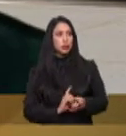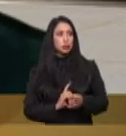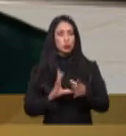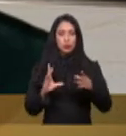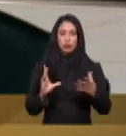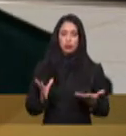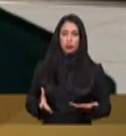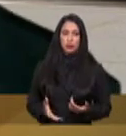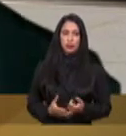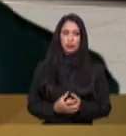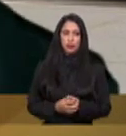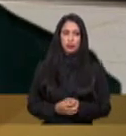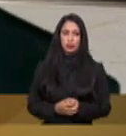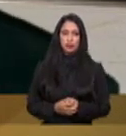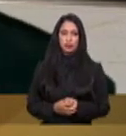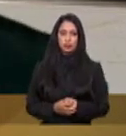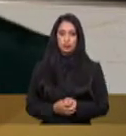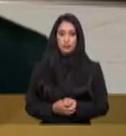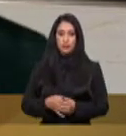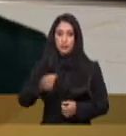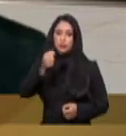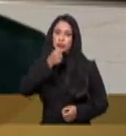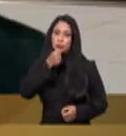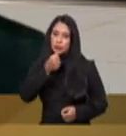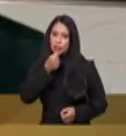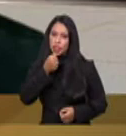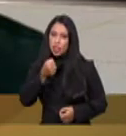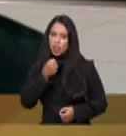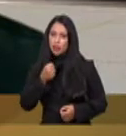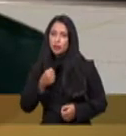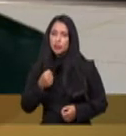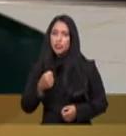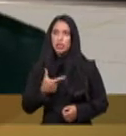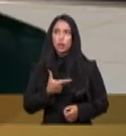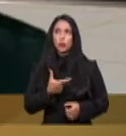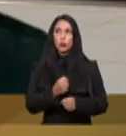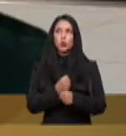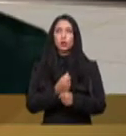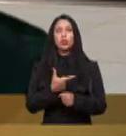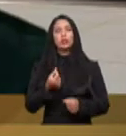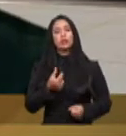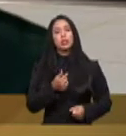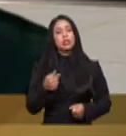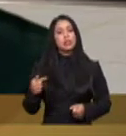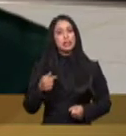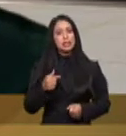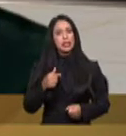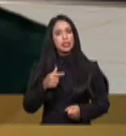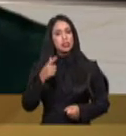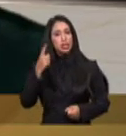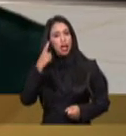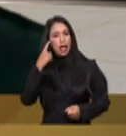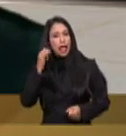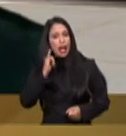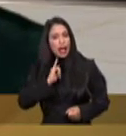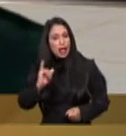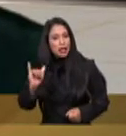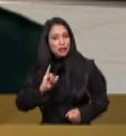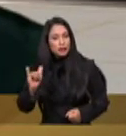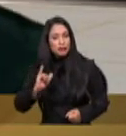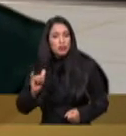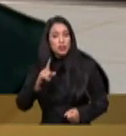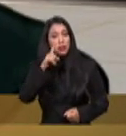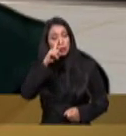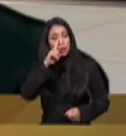democráticas. Em entrevista proferida ainda em 2017, Nora Pavão alertava para os riscos da